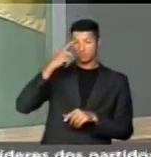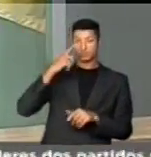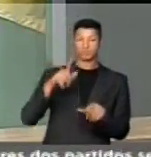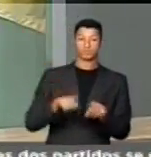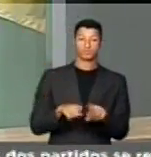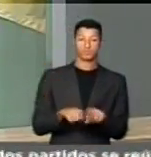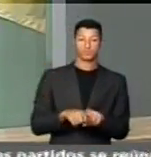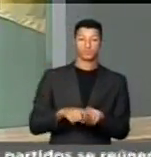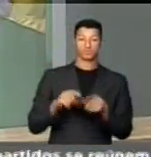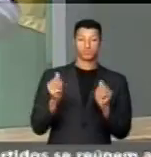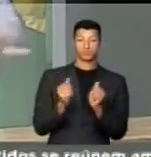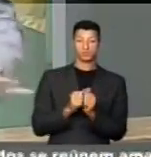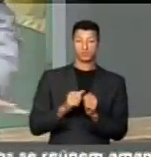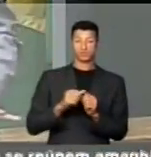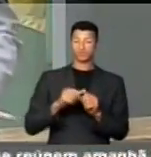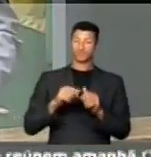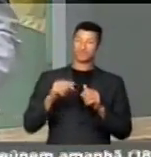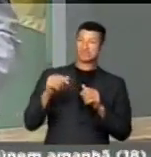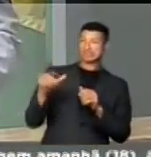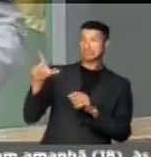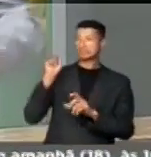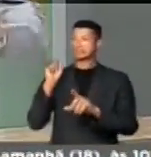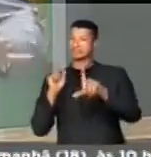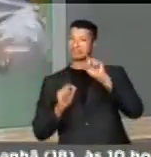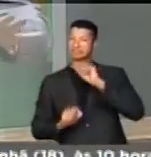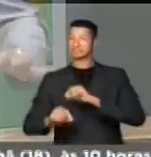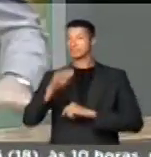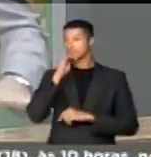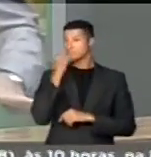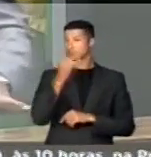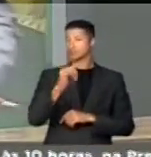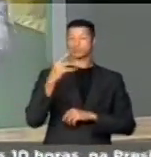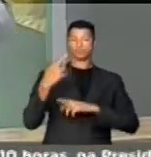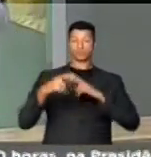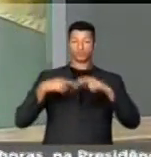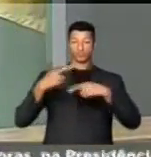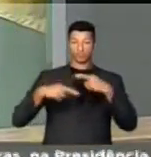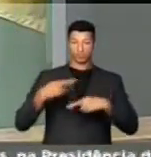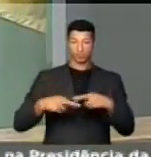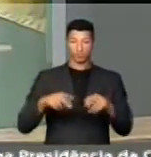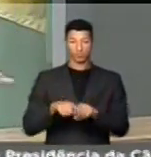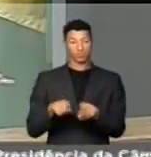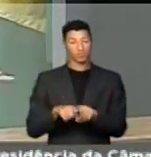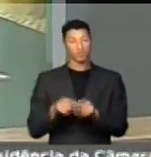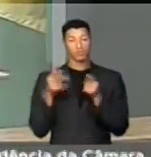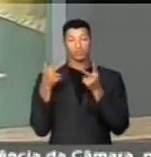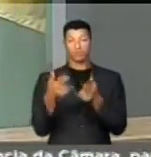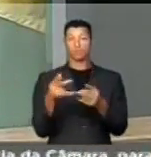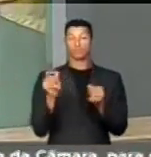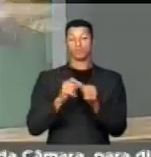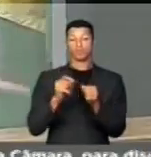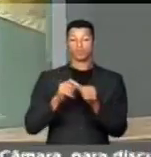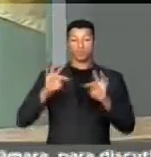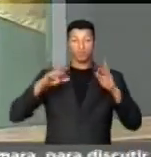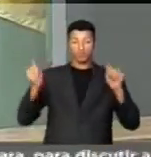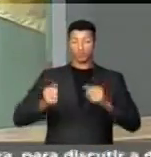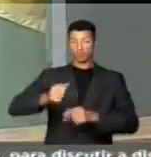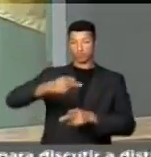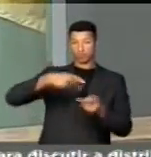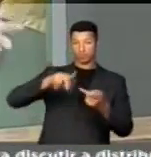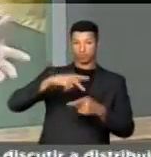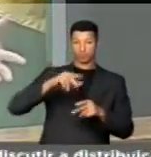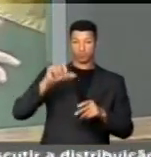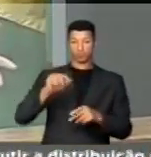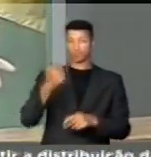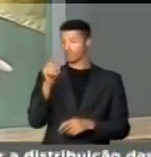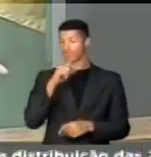fotovoltaica, como uma alternativa de energias renováveis, como está sendo feito em todo o planeta.